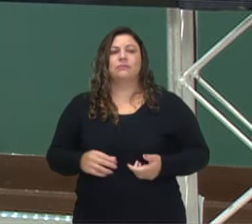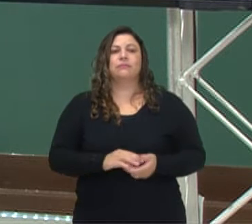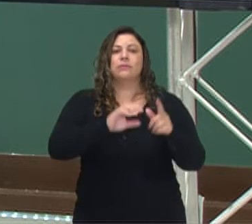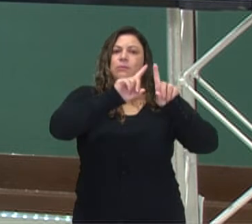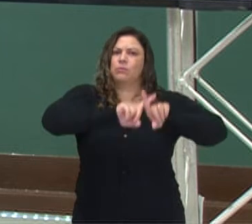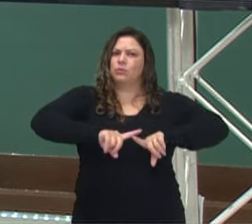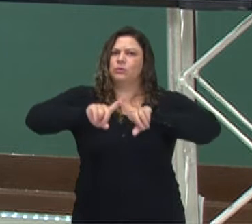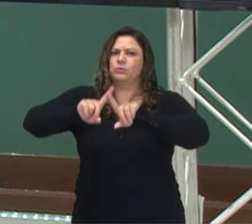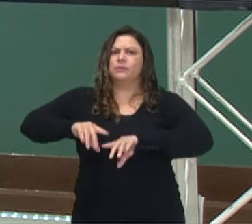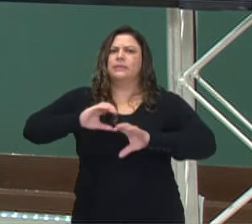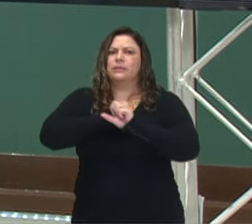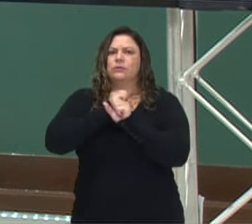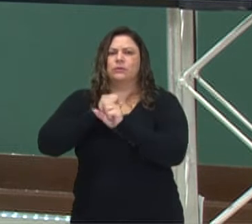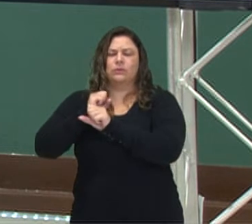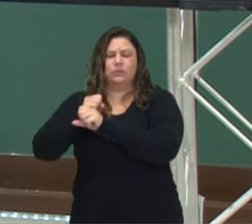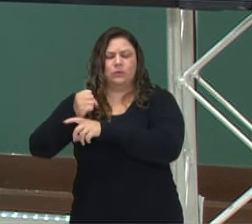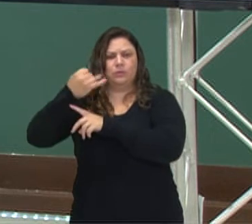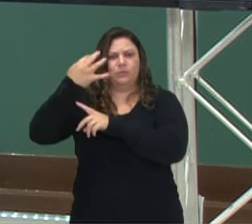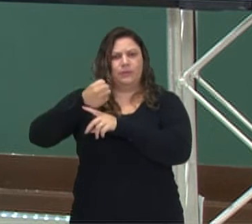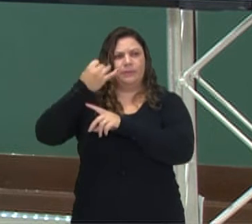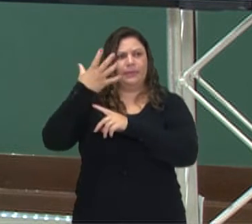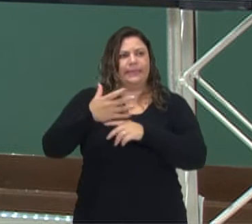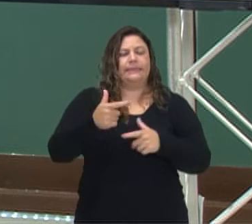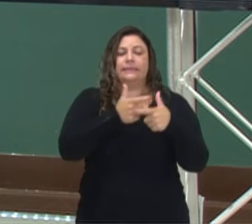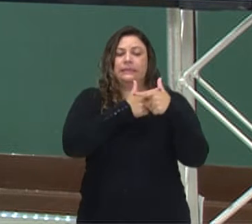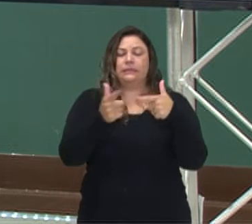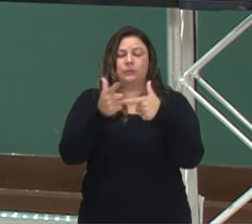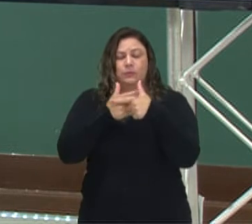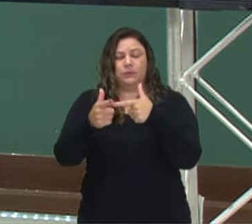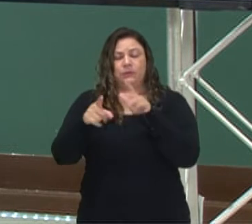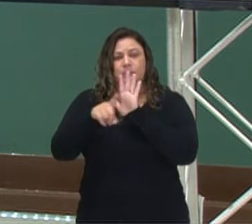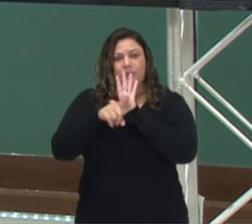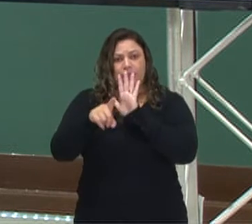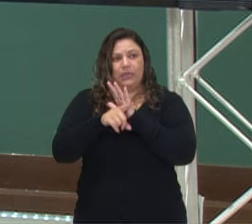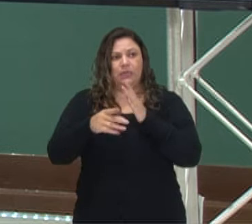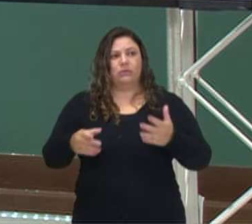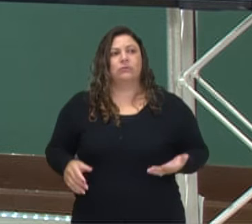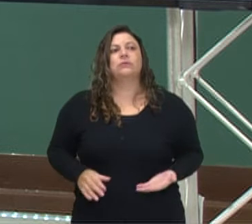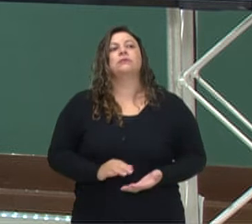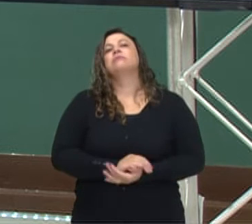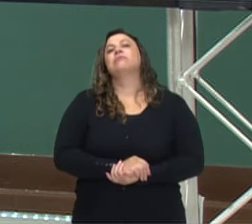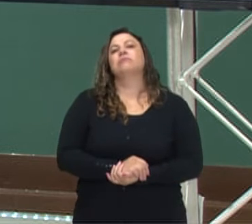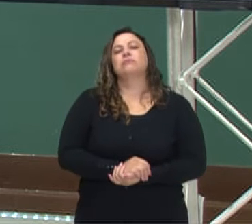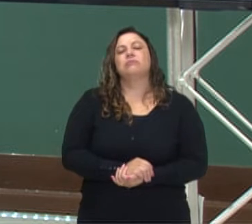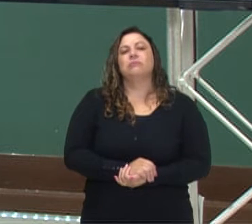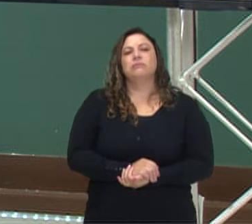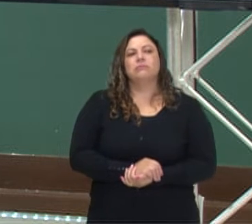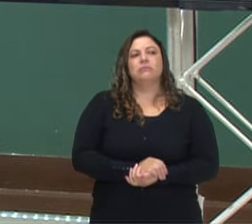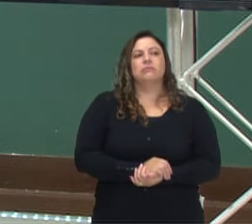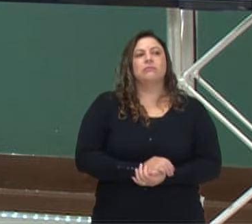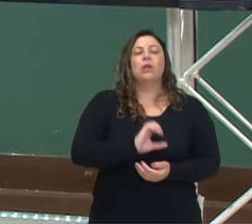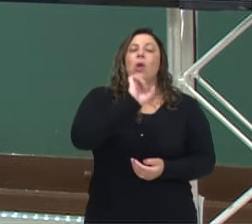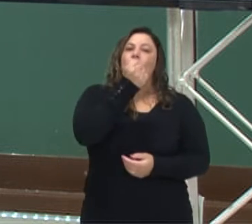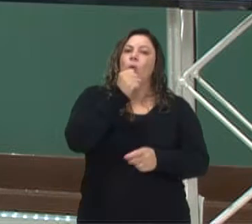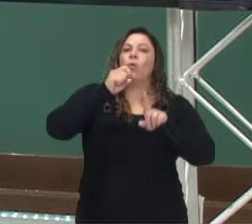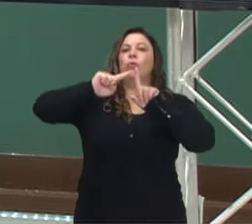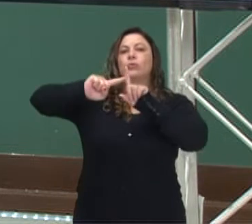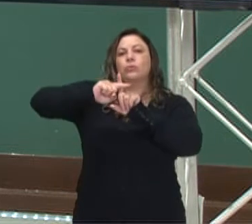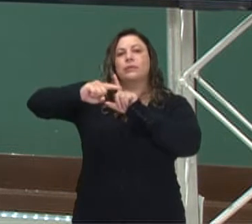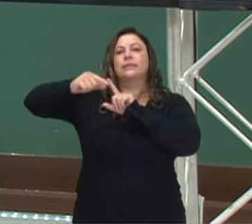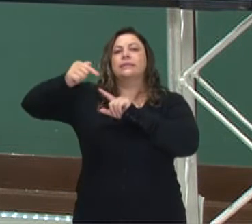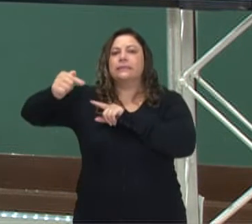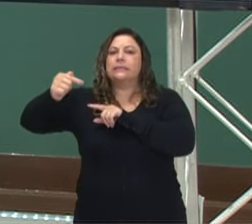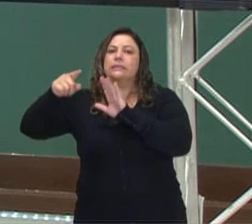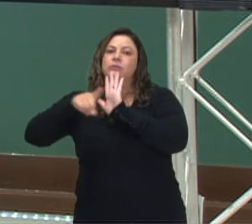multiplicação, soma os expoentes. Na divisão, subtrai os expoentes. Então vai ficar assim, ó. 8 mais 7